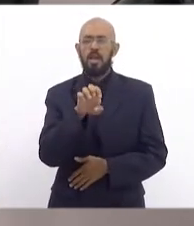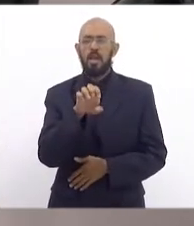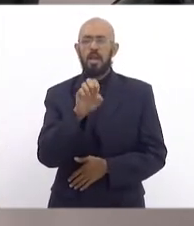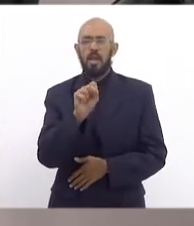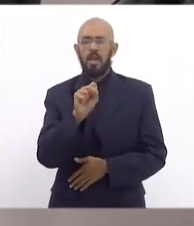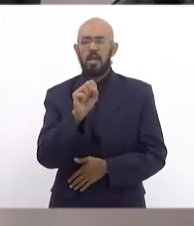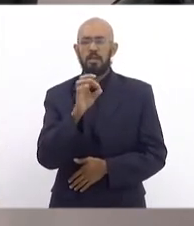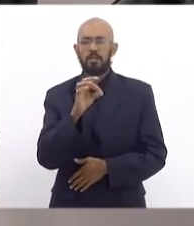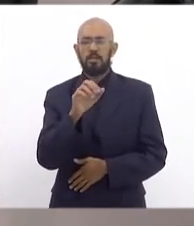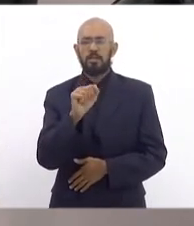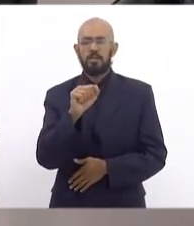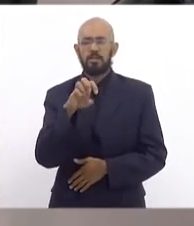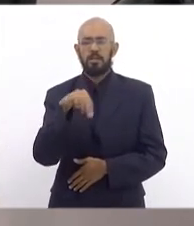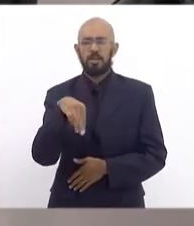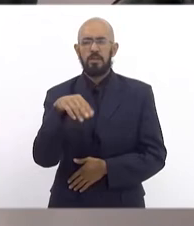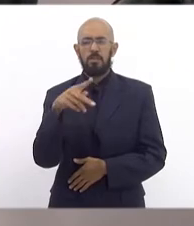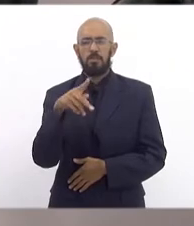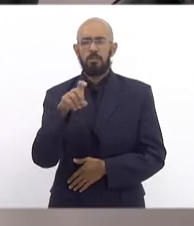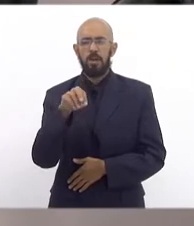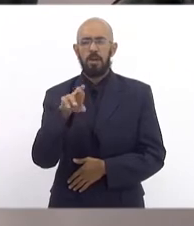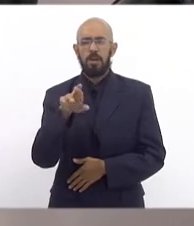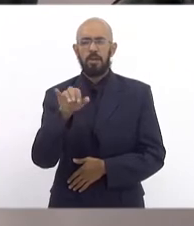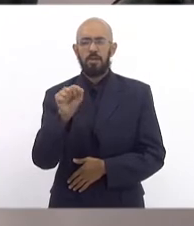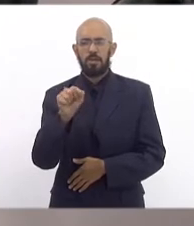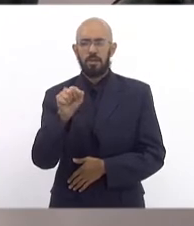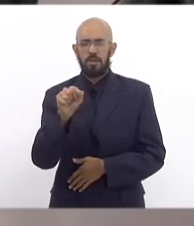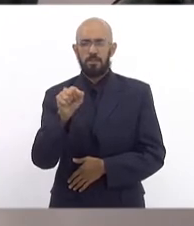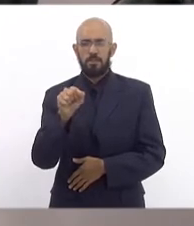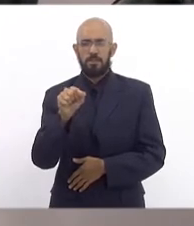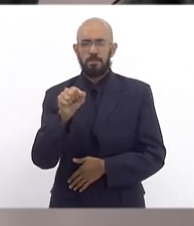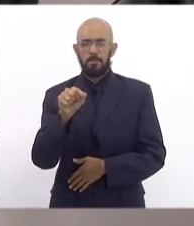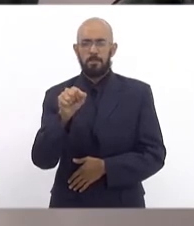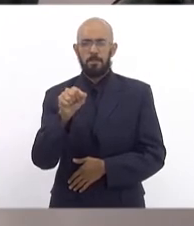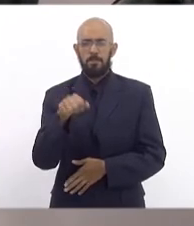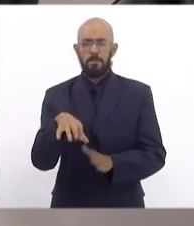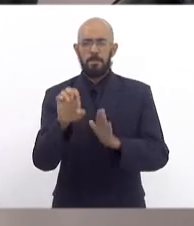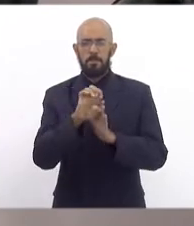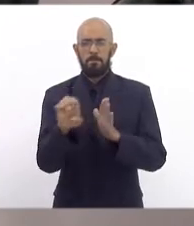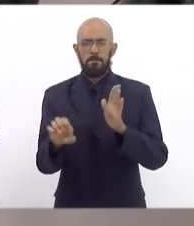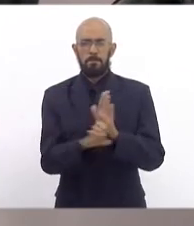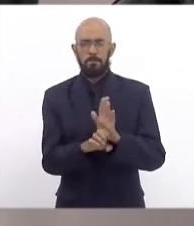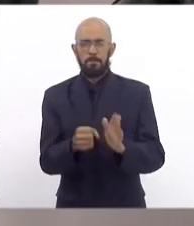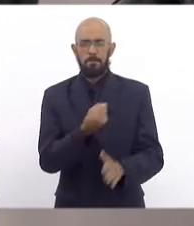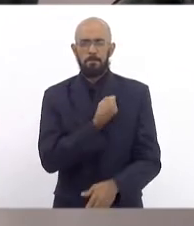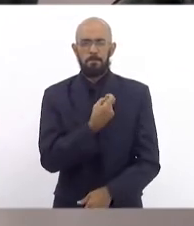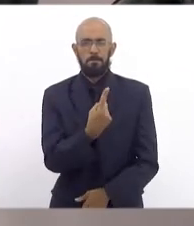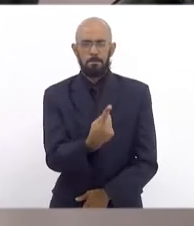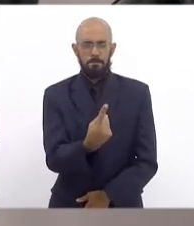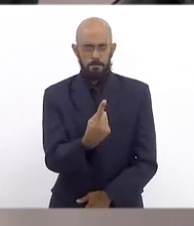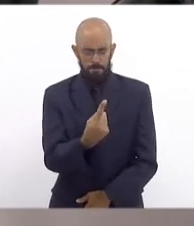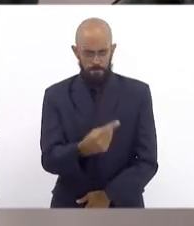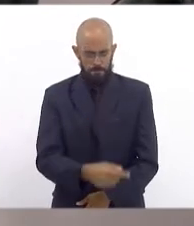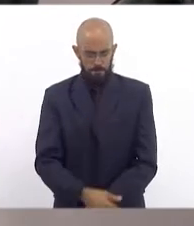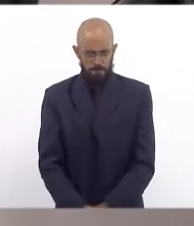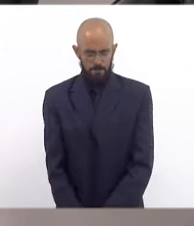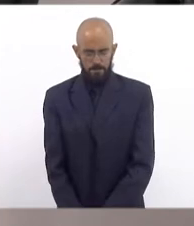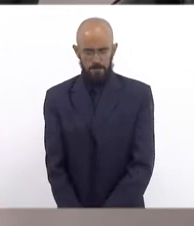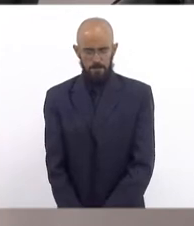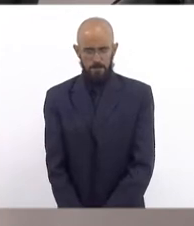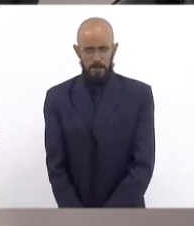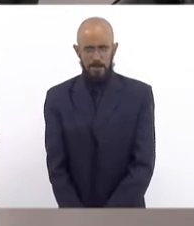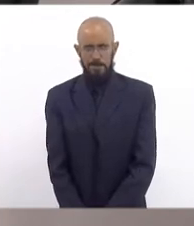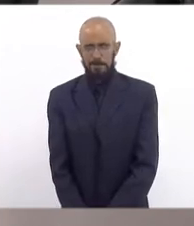o que a emenda o número um a